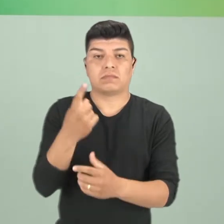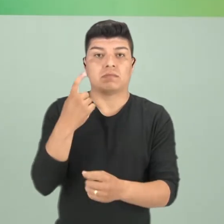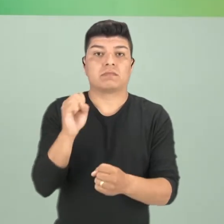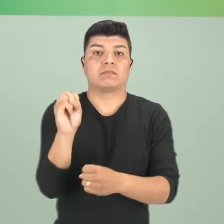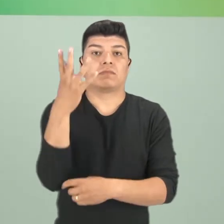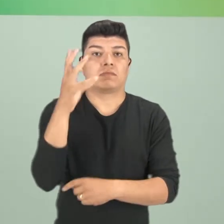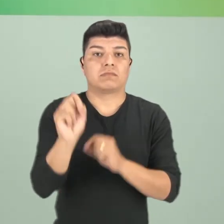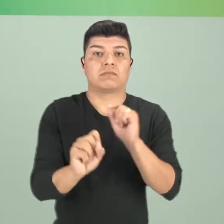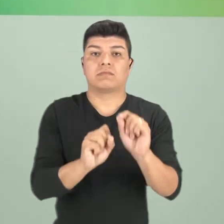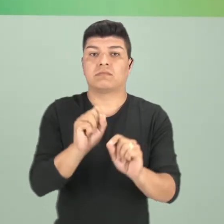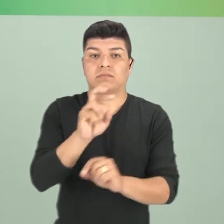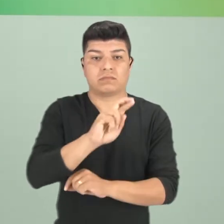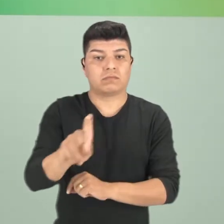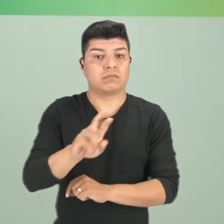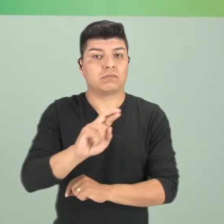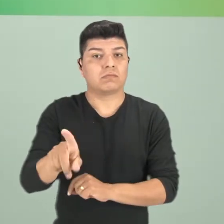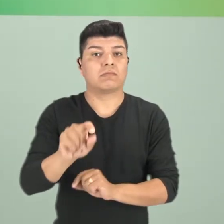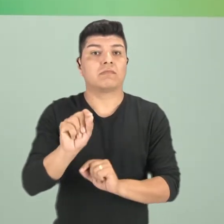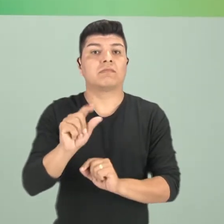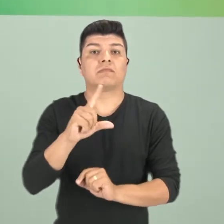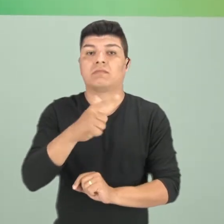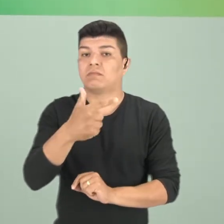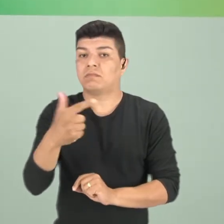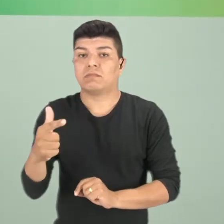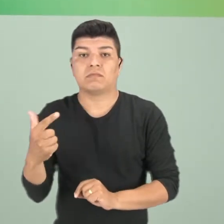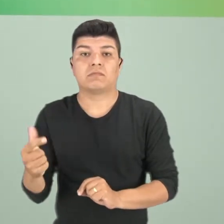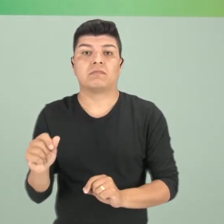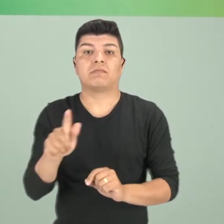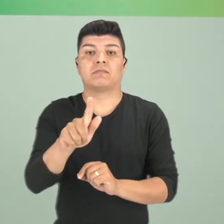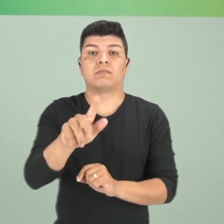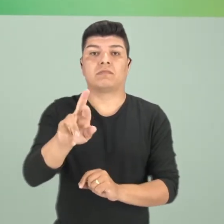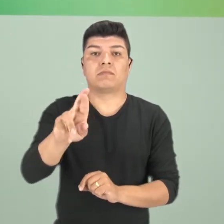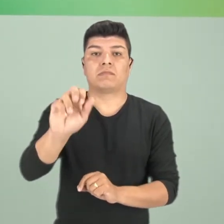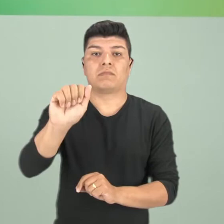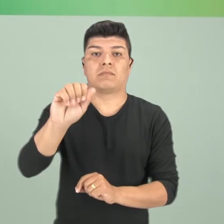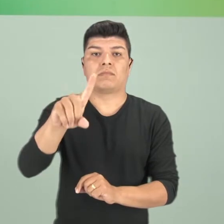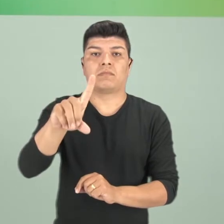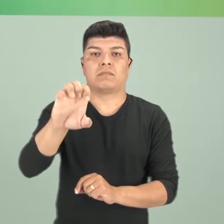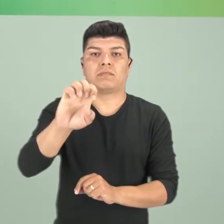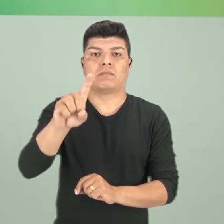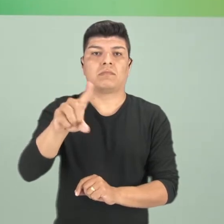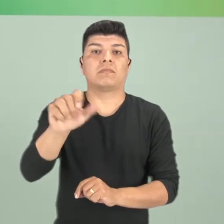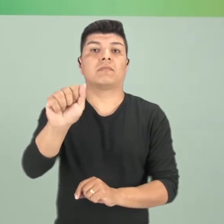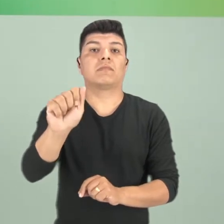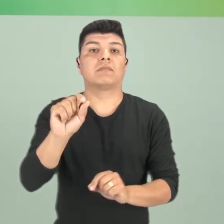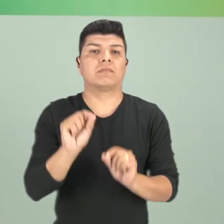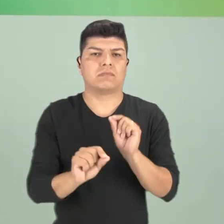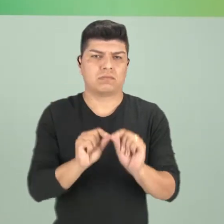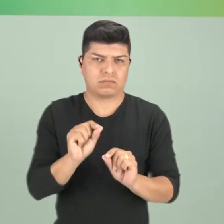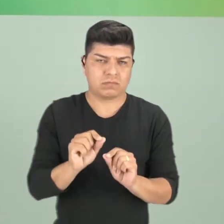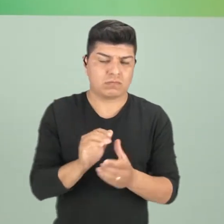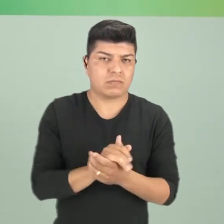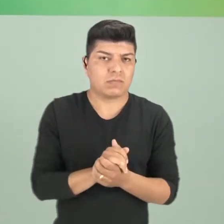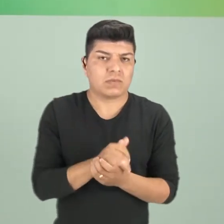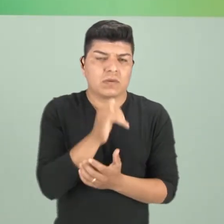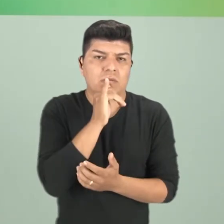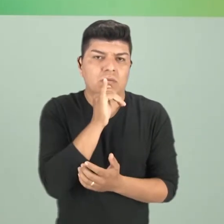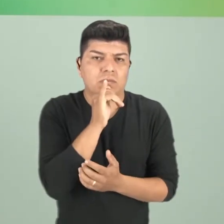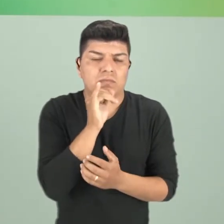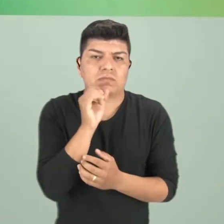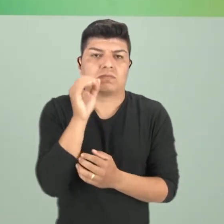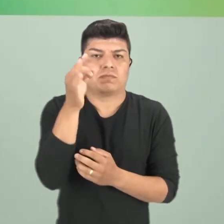não proporcional é quando ela não tem as grandezas em dependência. Ou seja, um exemplo